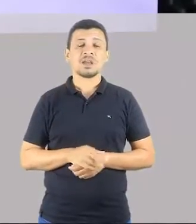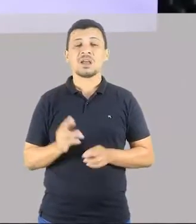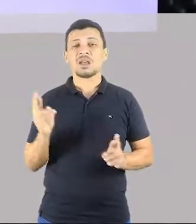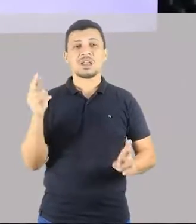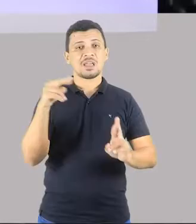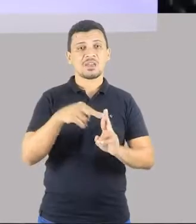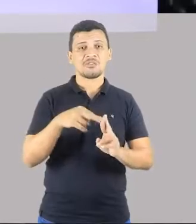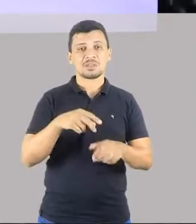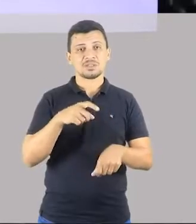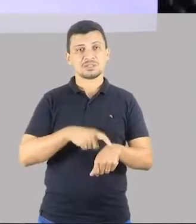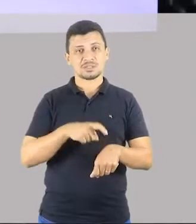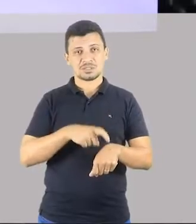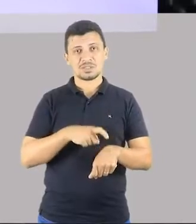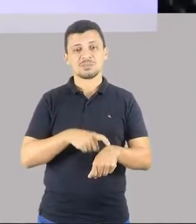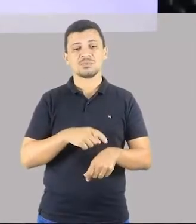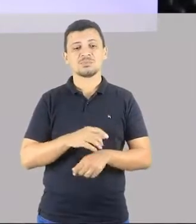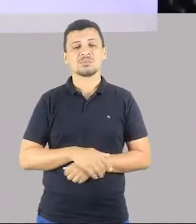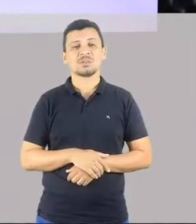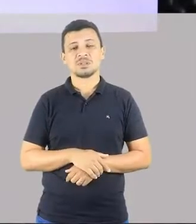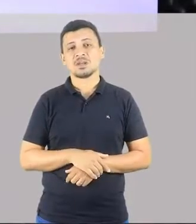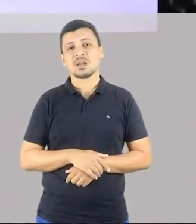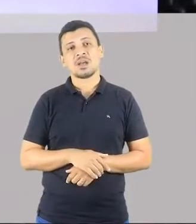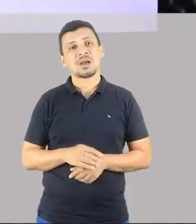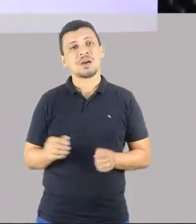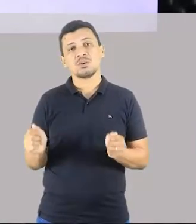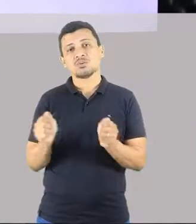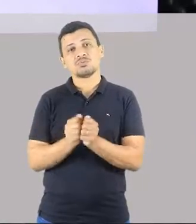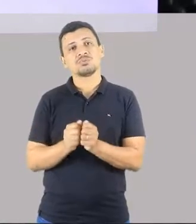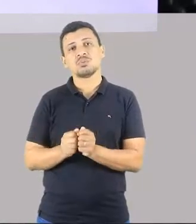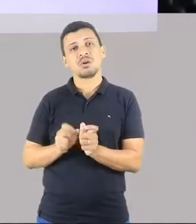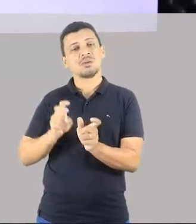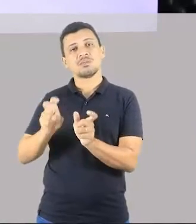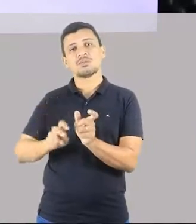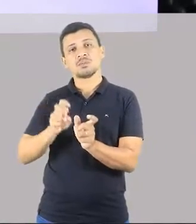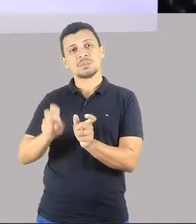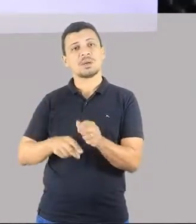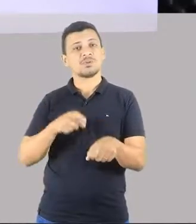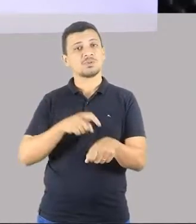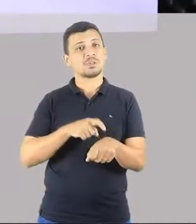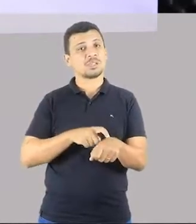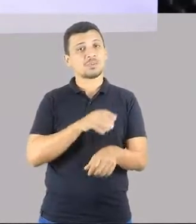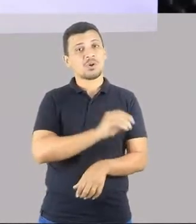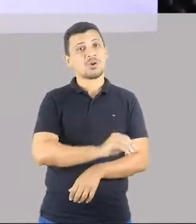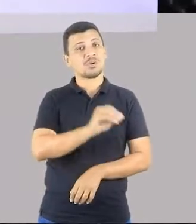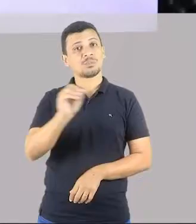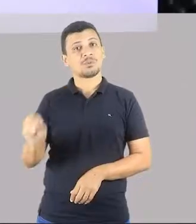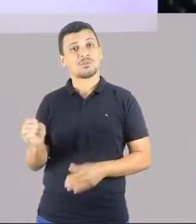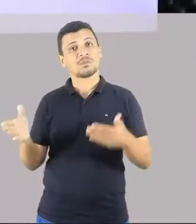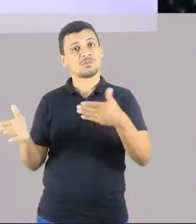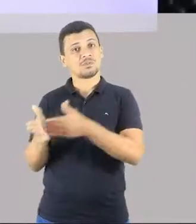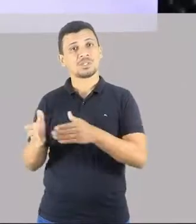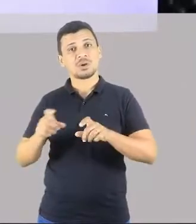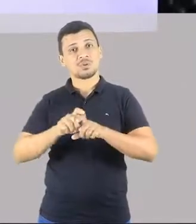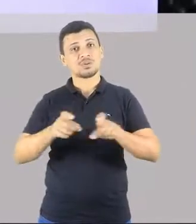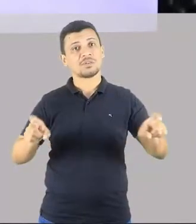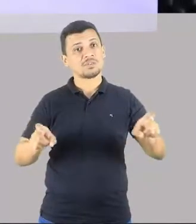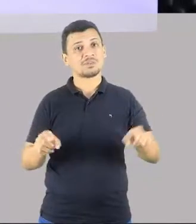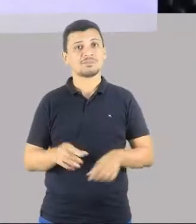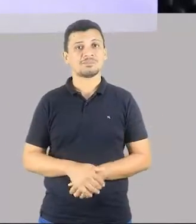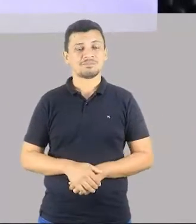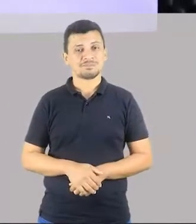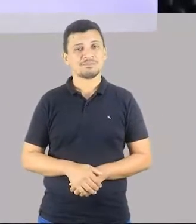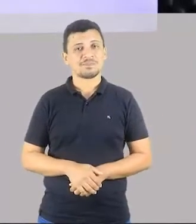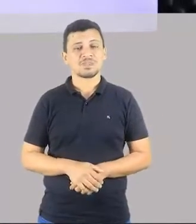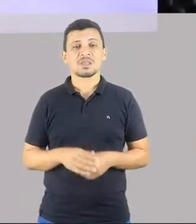referência de tempo, certo? É uma adjunta adverbial de tempo. Ele deveria estar no final da frase. O que foi que ele fez? Ele trouxe para o início da